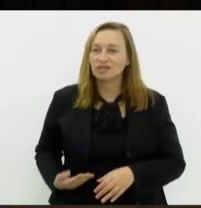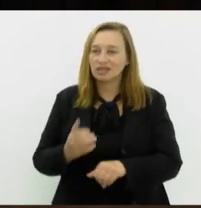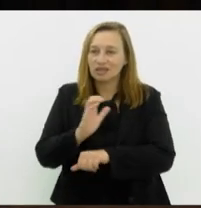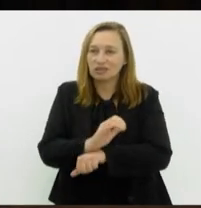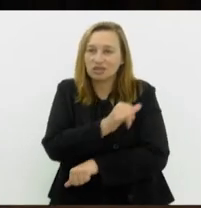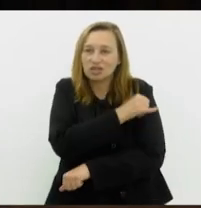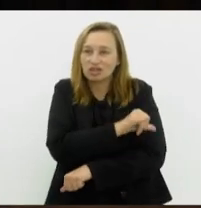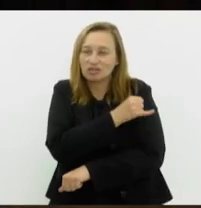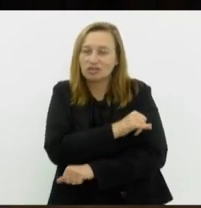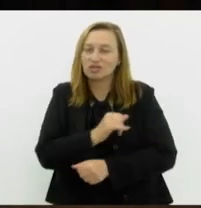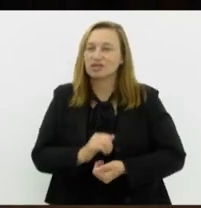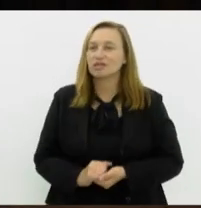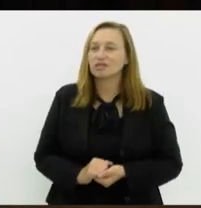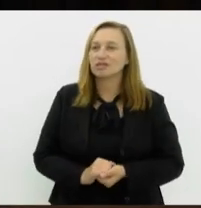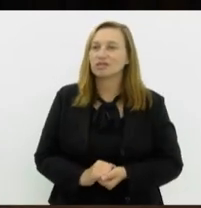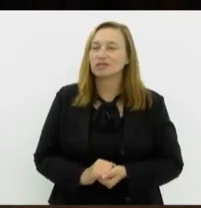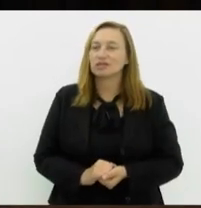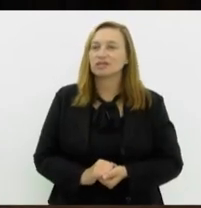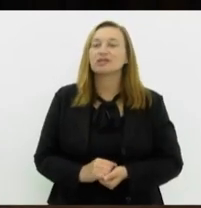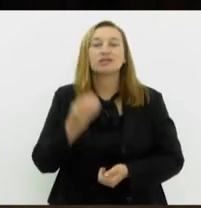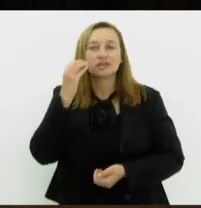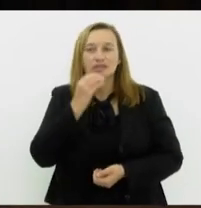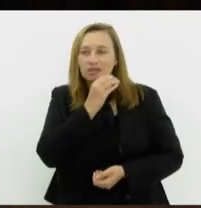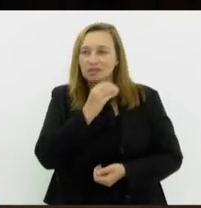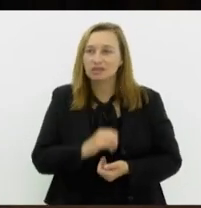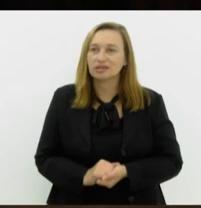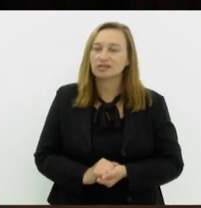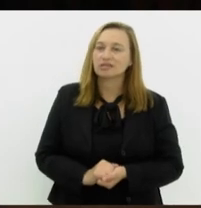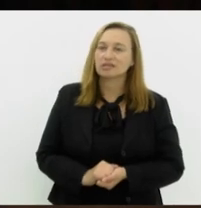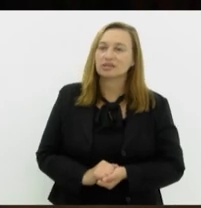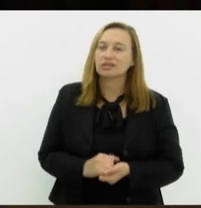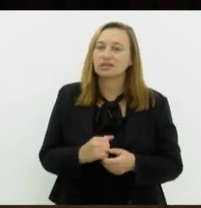senhor governador do Estado do Rio de Janeiro, Cláudio Castro, a